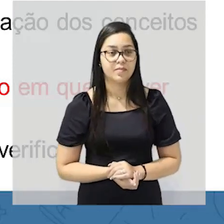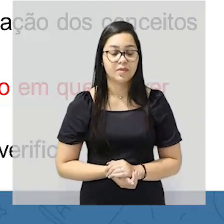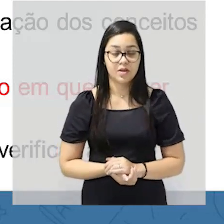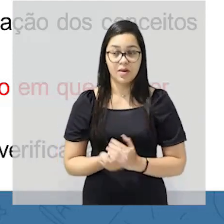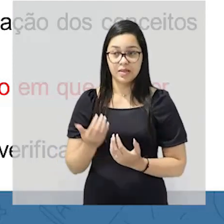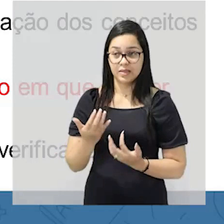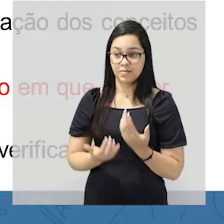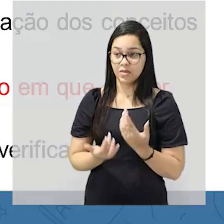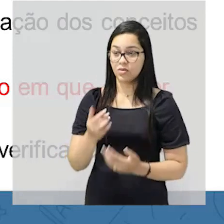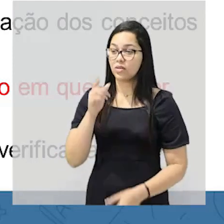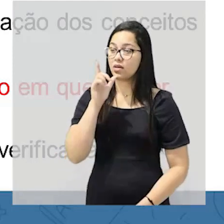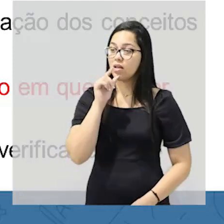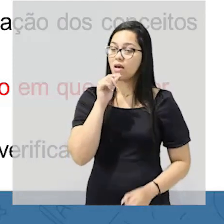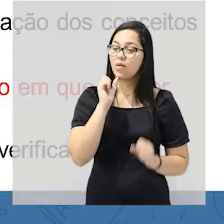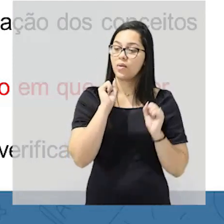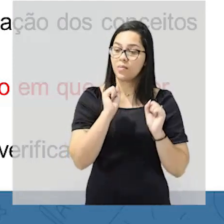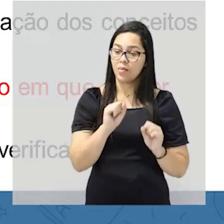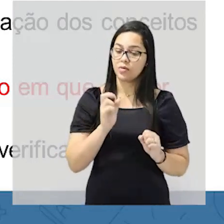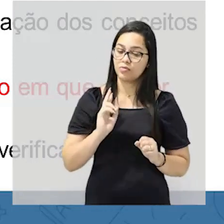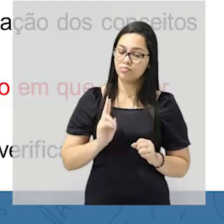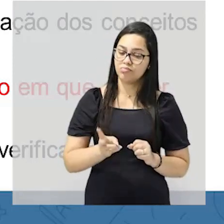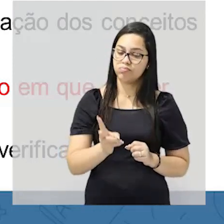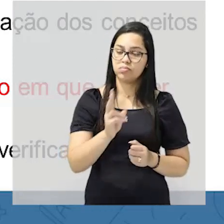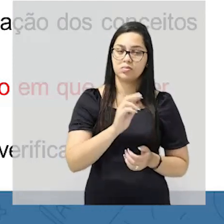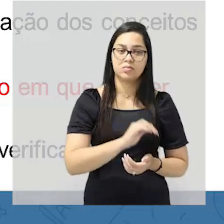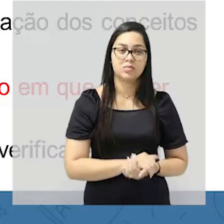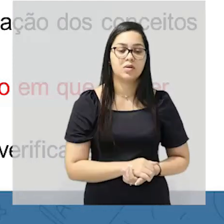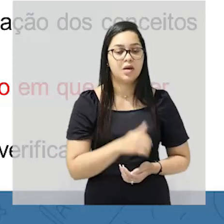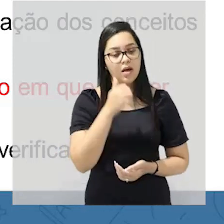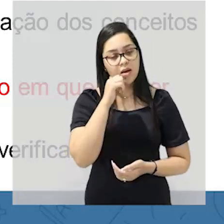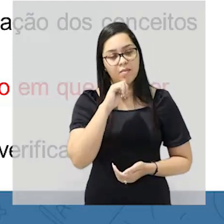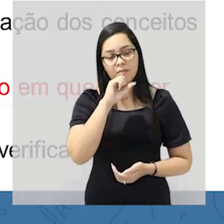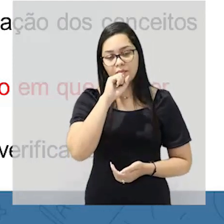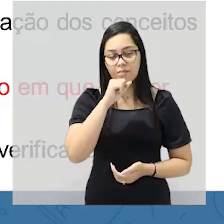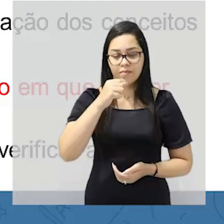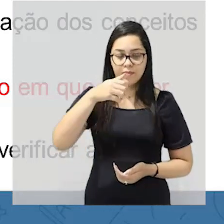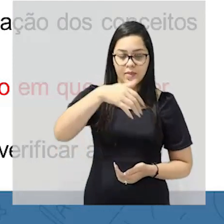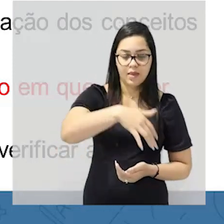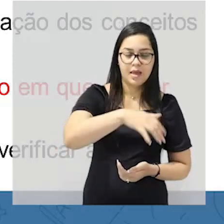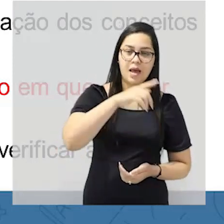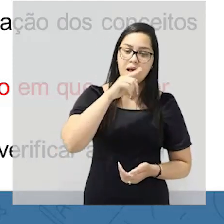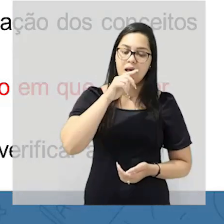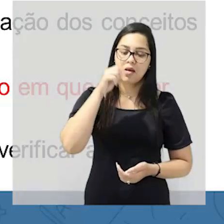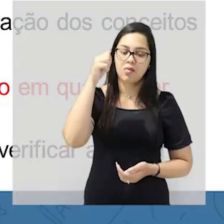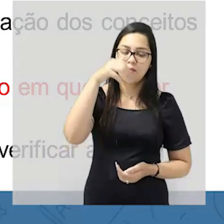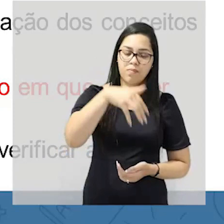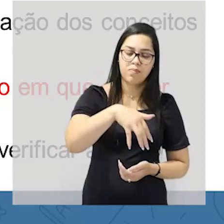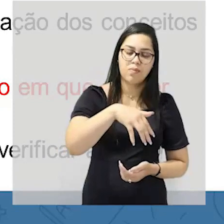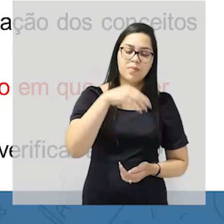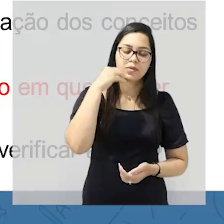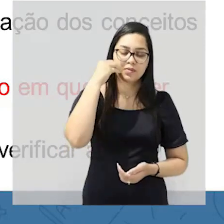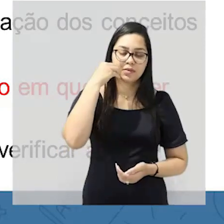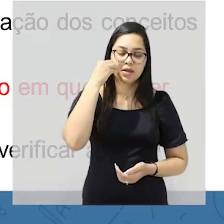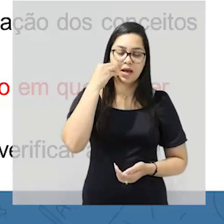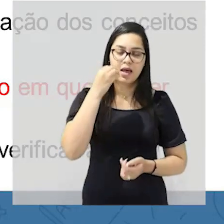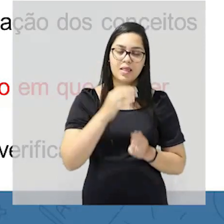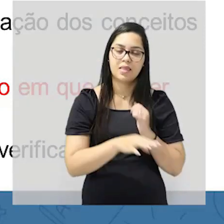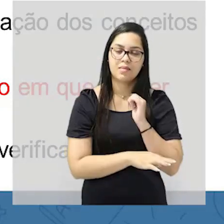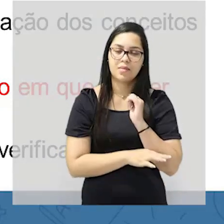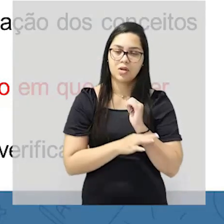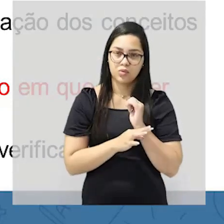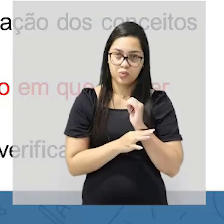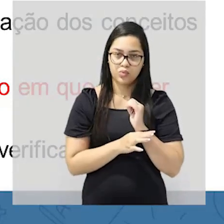usadas limitadamente em relação aos seus conceitos? Letra A. A temperatura da água pode